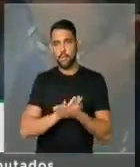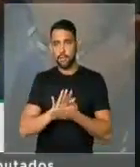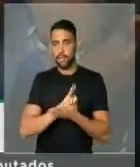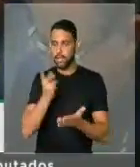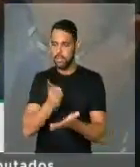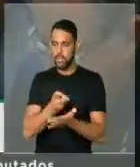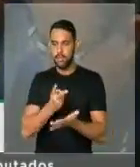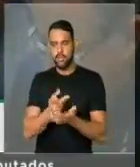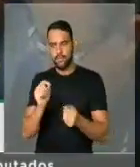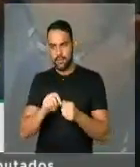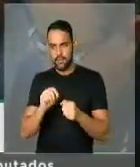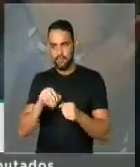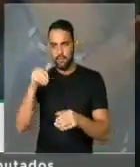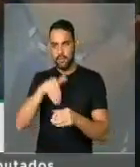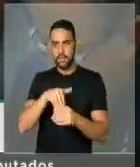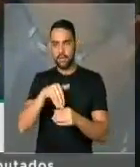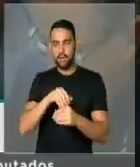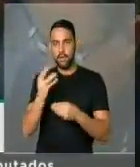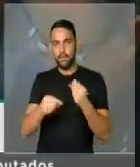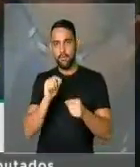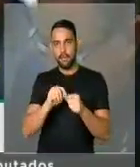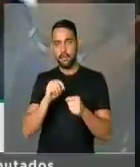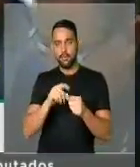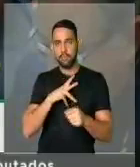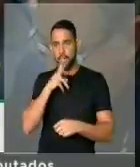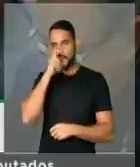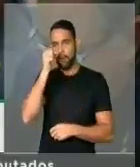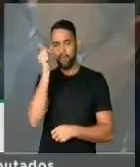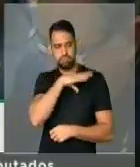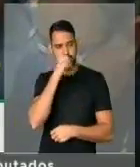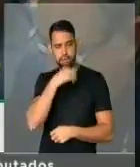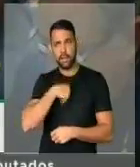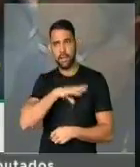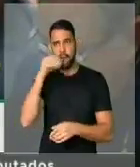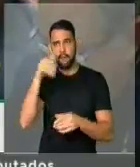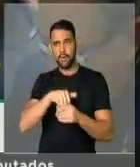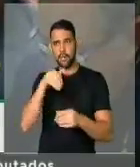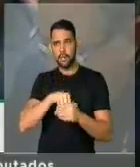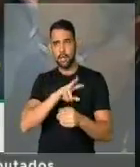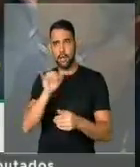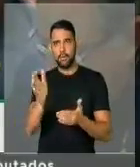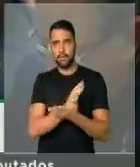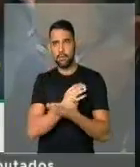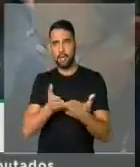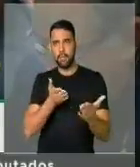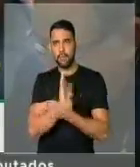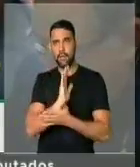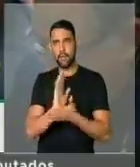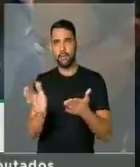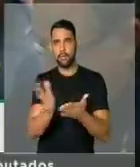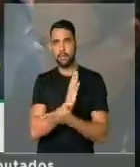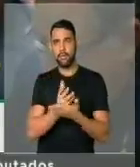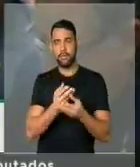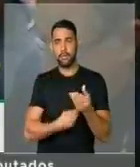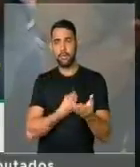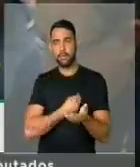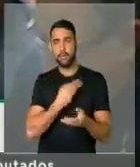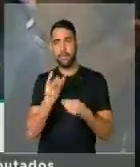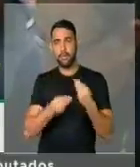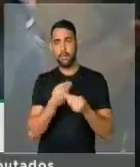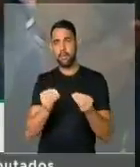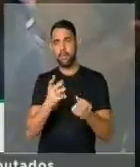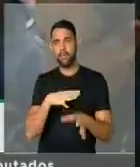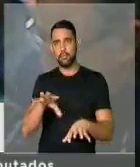ele insistiu em fazer, mas fez de maneira abrupta, dizendo: em votação, está aprovado e está